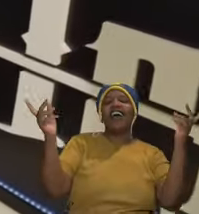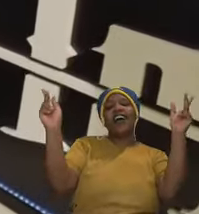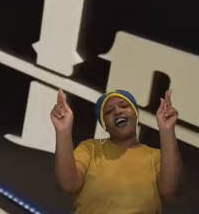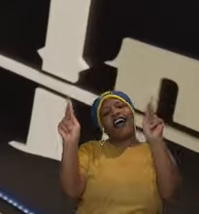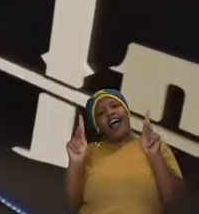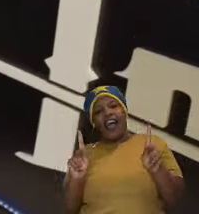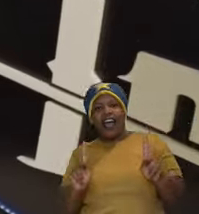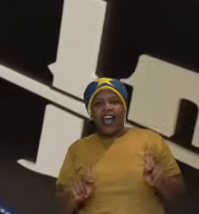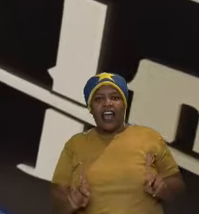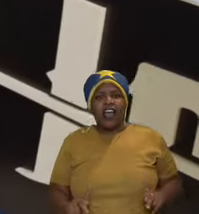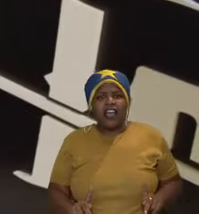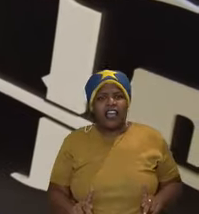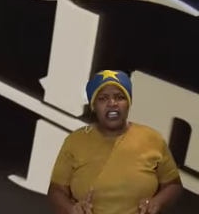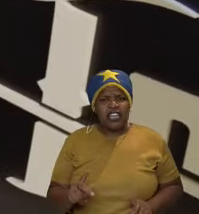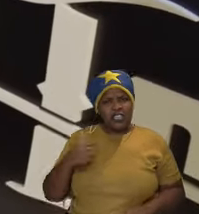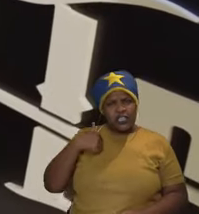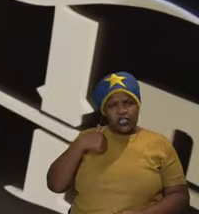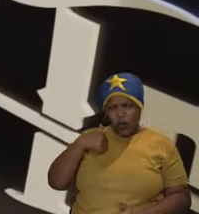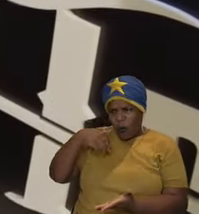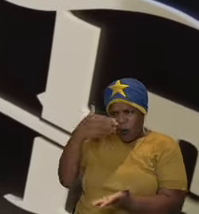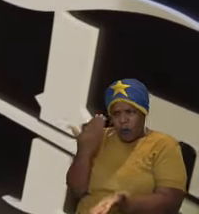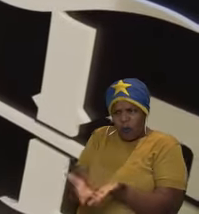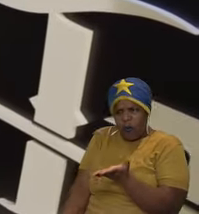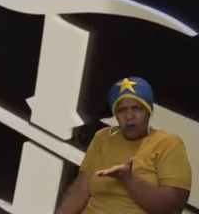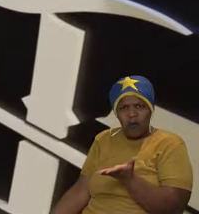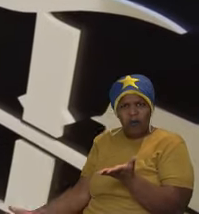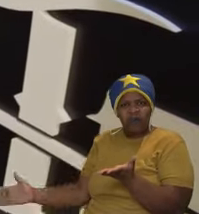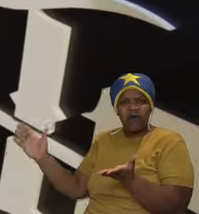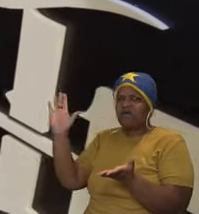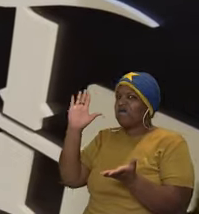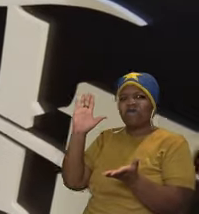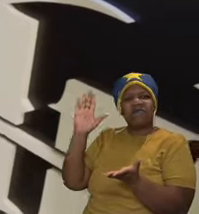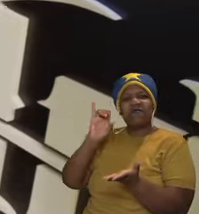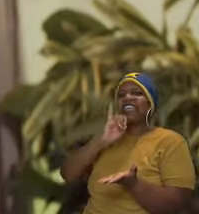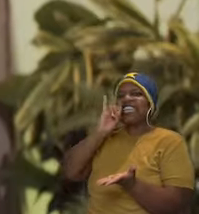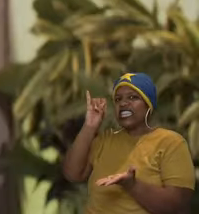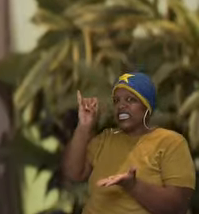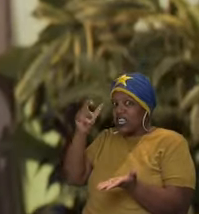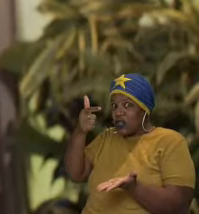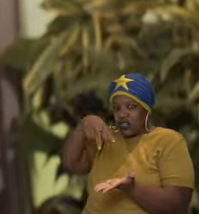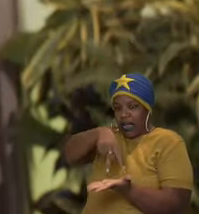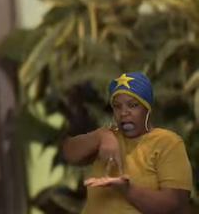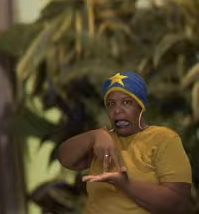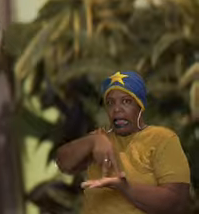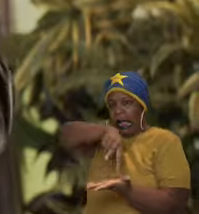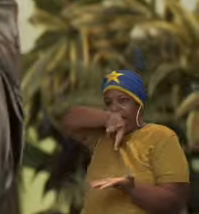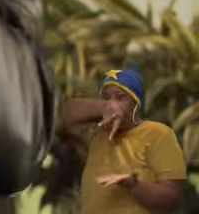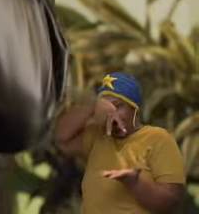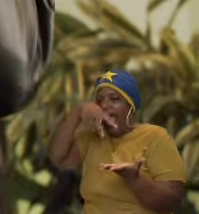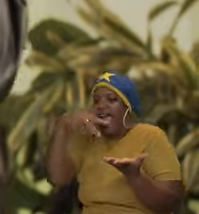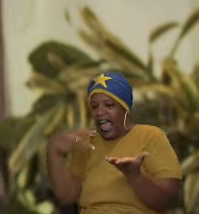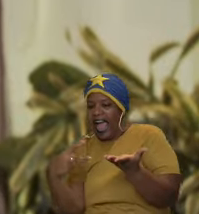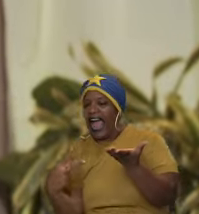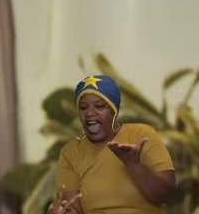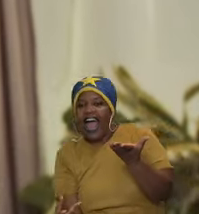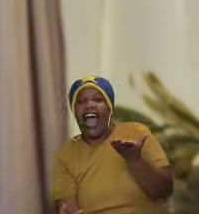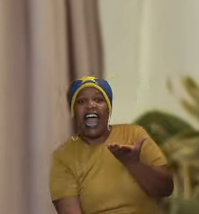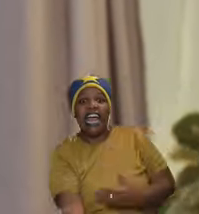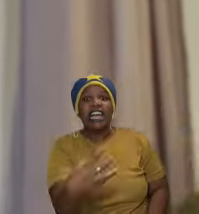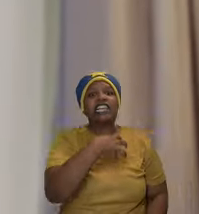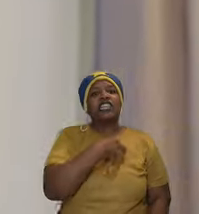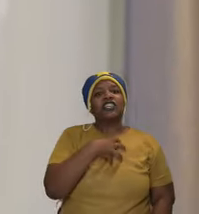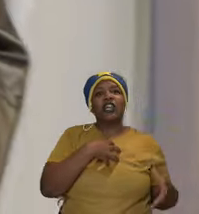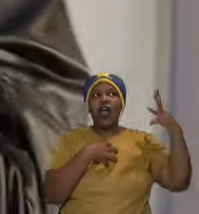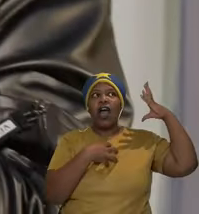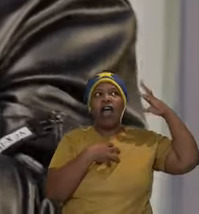paz. E no declive, se não tiver equilíbrio, é queda livre. E tipo, eu sou a bala, ela